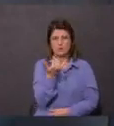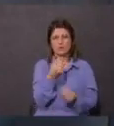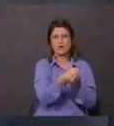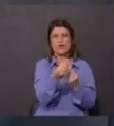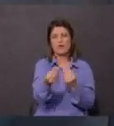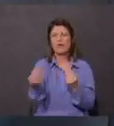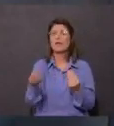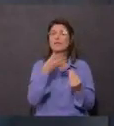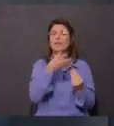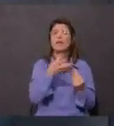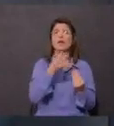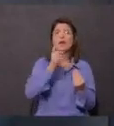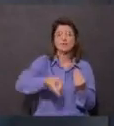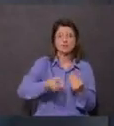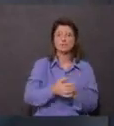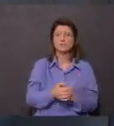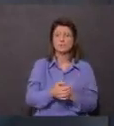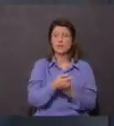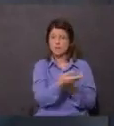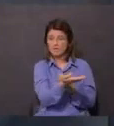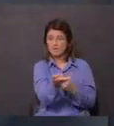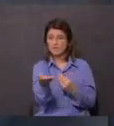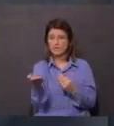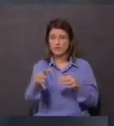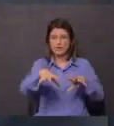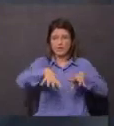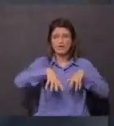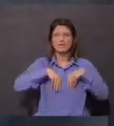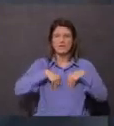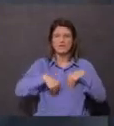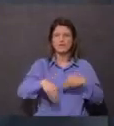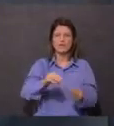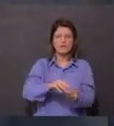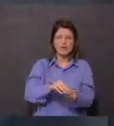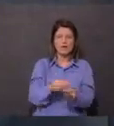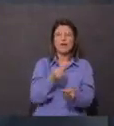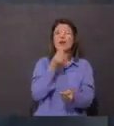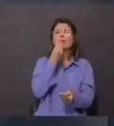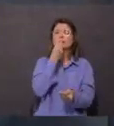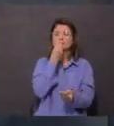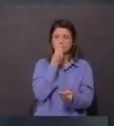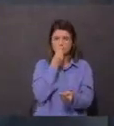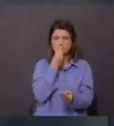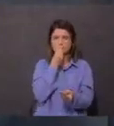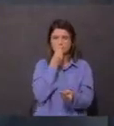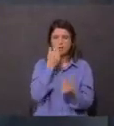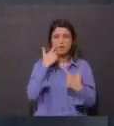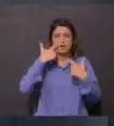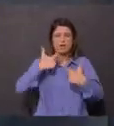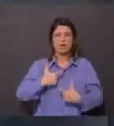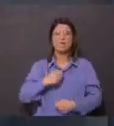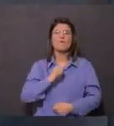Ac jipite manducate ex hoc omnes, hoc est enim